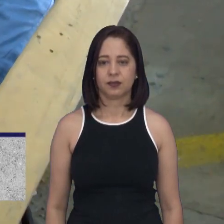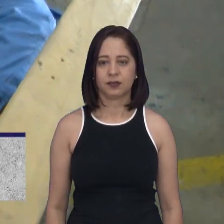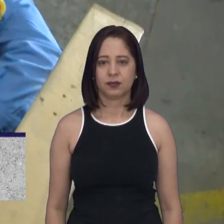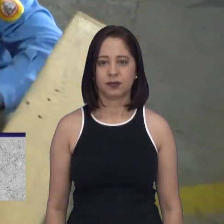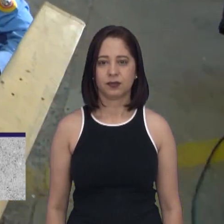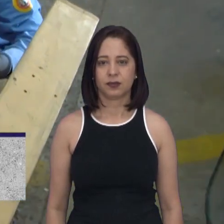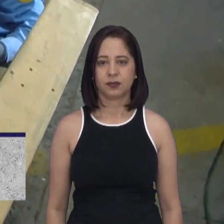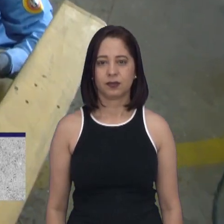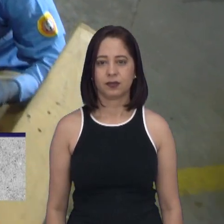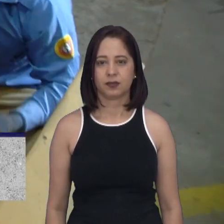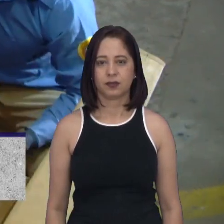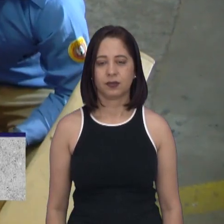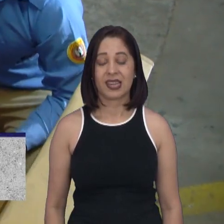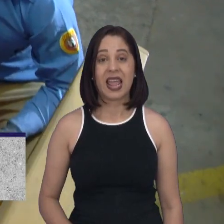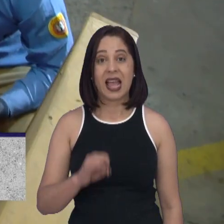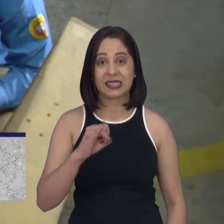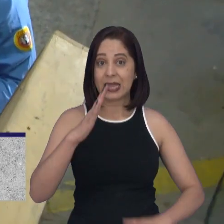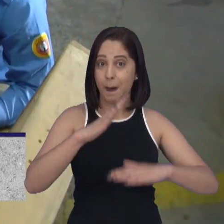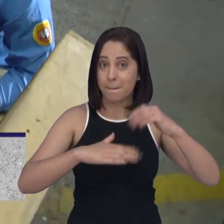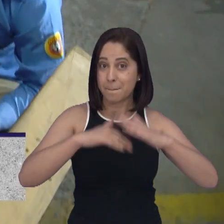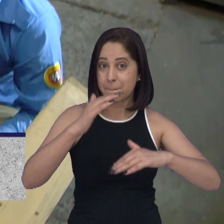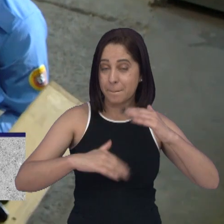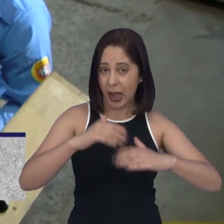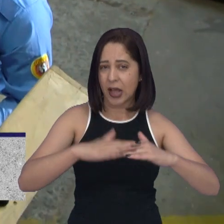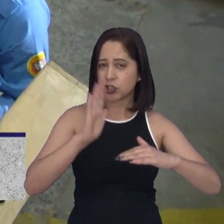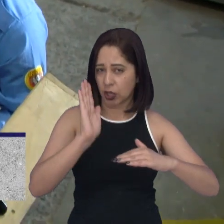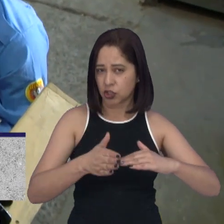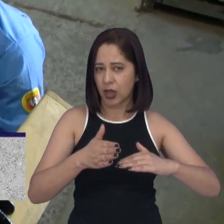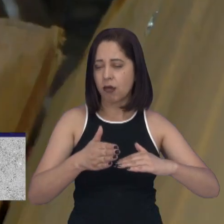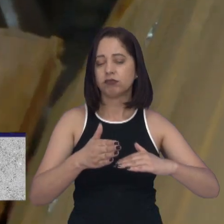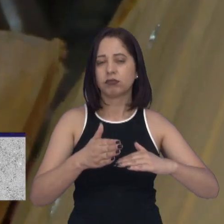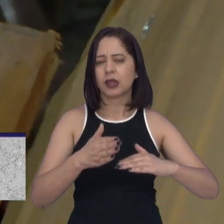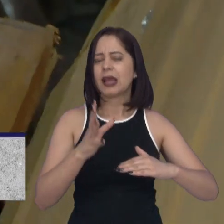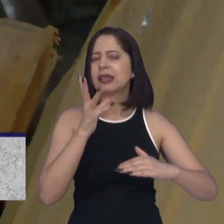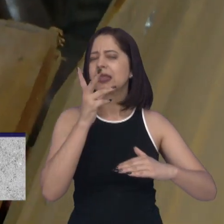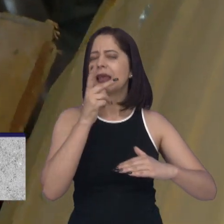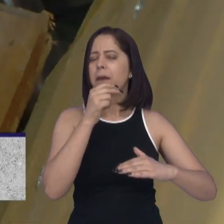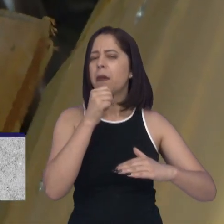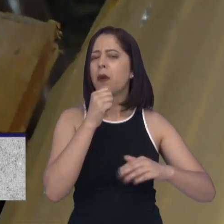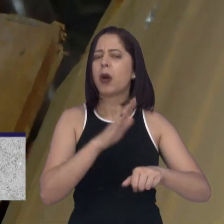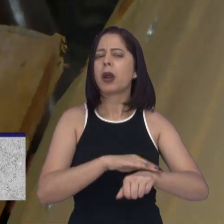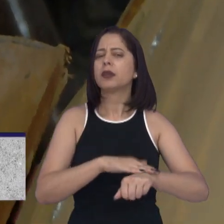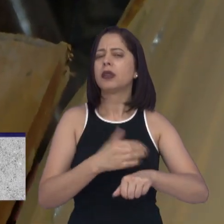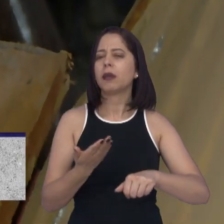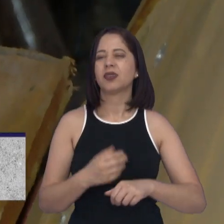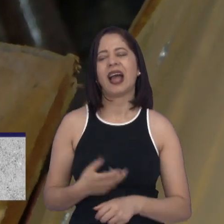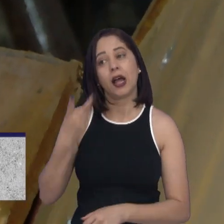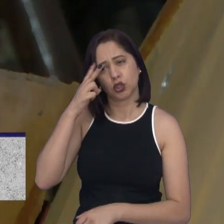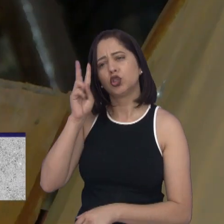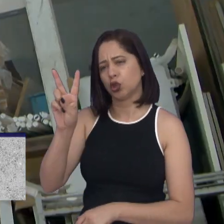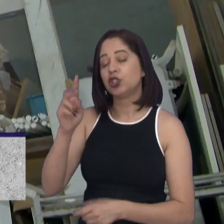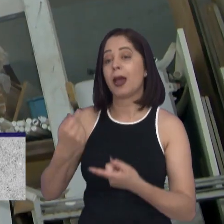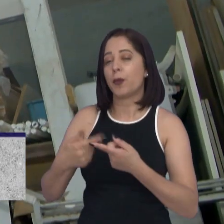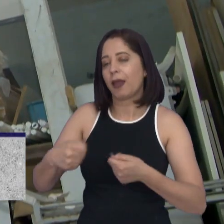Uma pessoa que realmente tem a prática de fazer, Gabriel, demora quanto tempo para fazer um banco desse? Começando e fazendo só ela, acabam sendo 2 dias pelo tempo